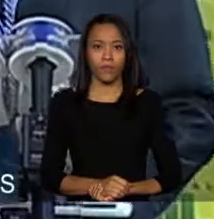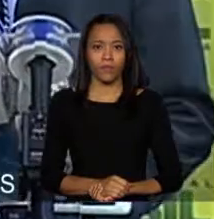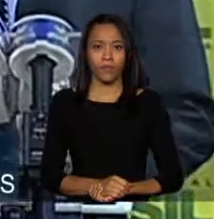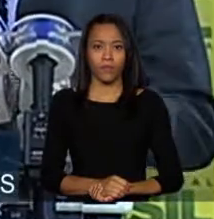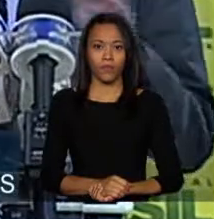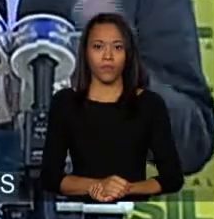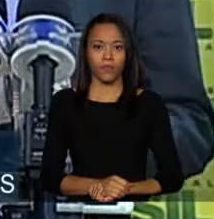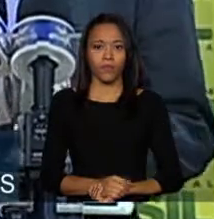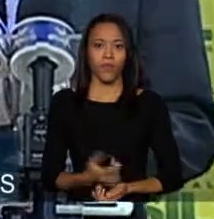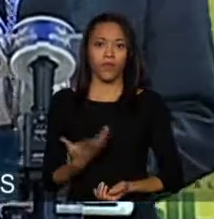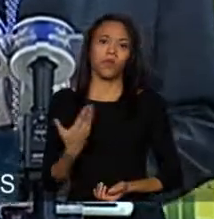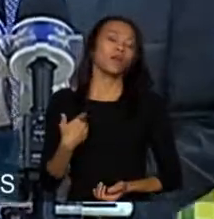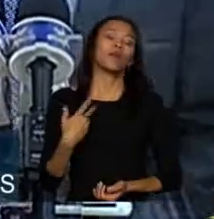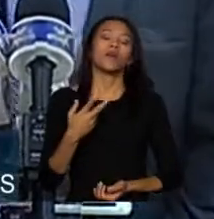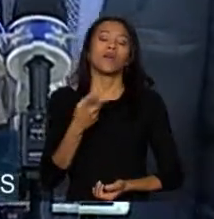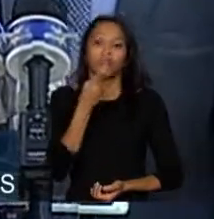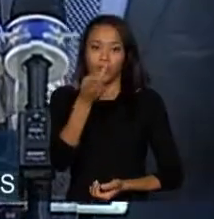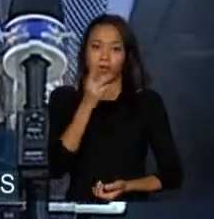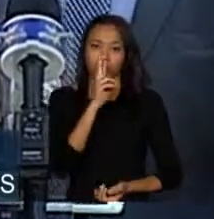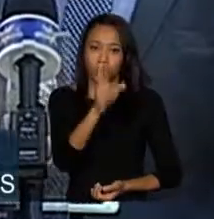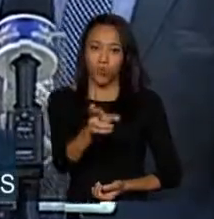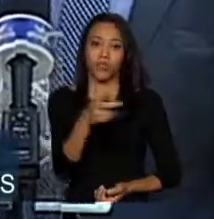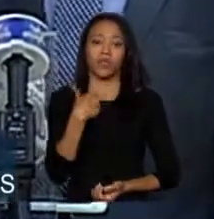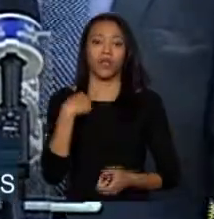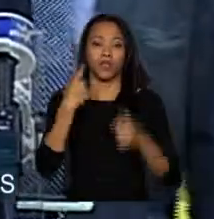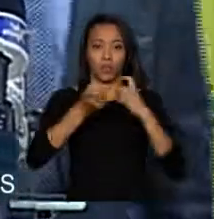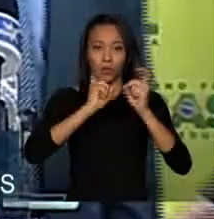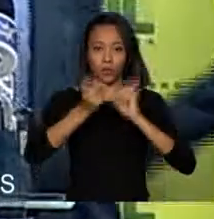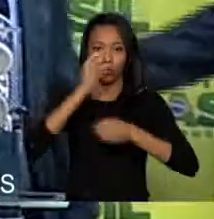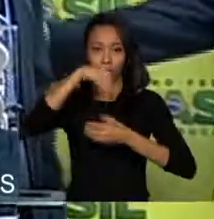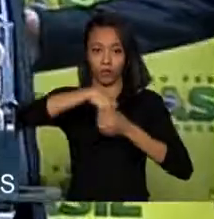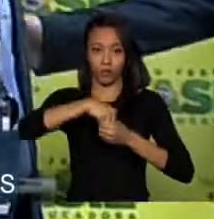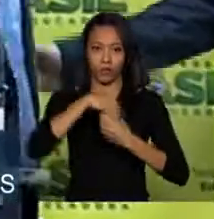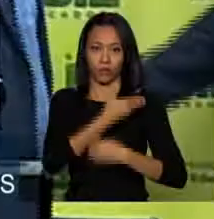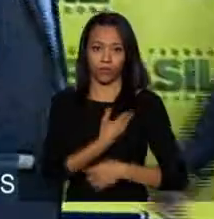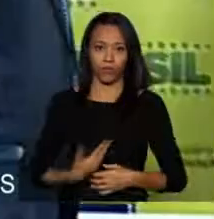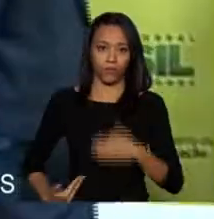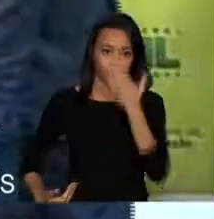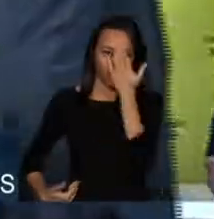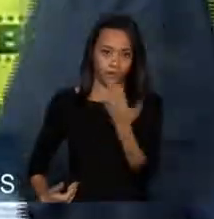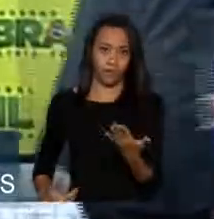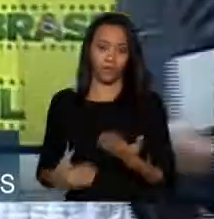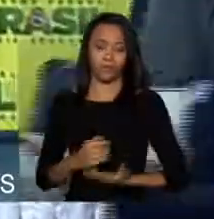Não. Tá em discussão no governo ainda, o Ministério também fazendo o seu exercício. Tá bom,